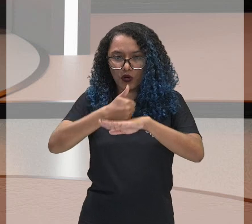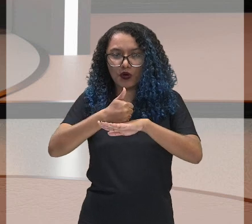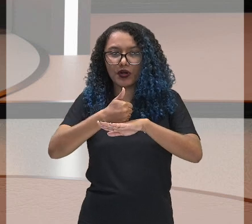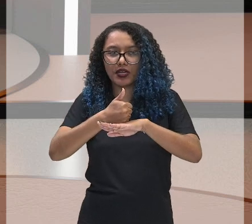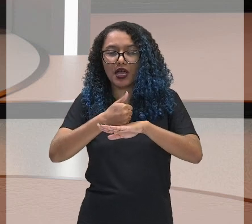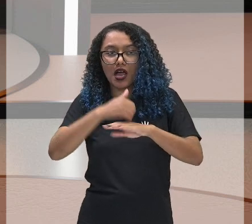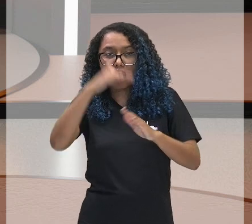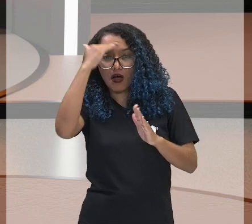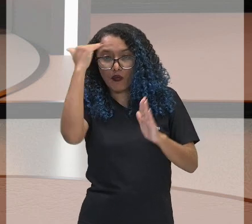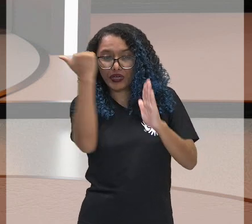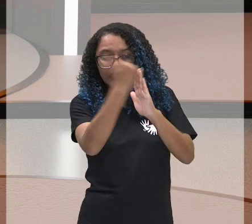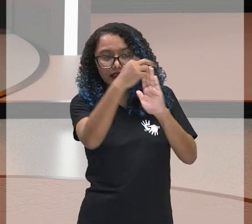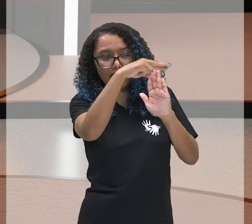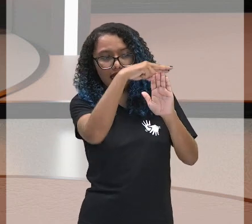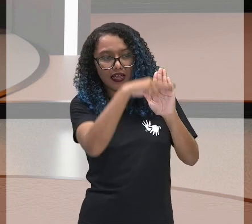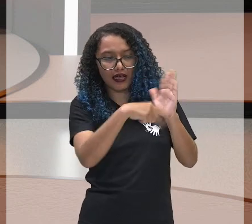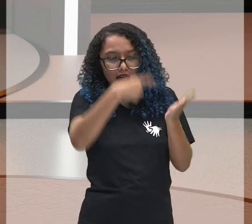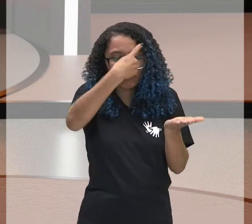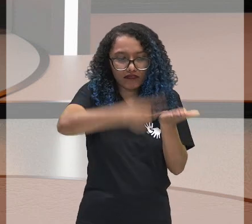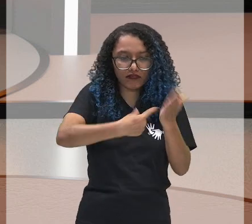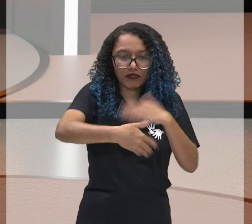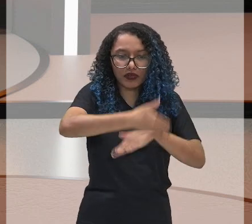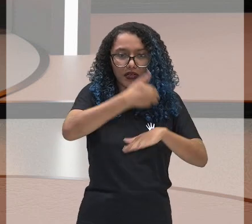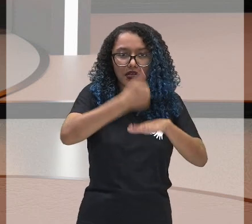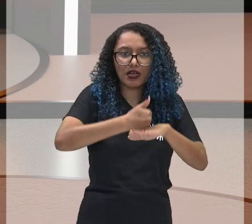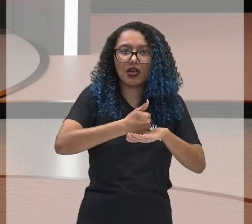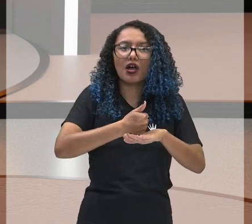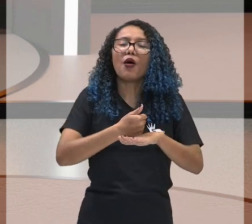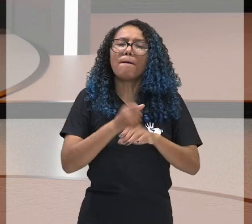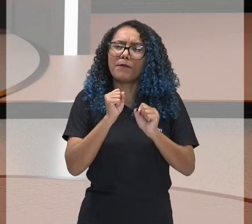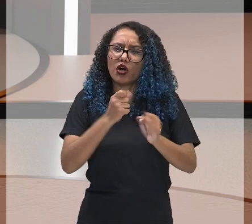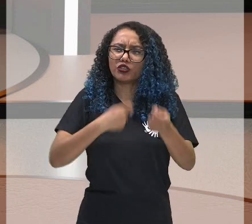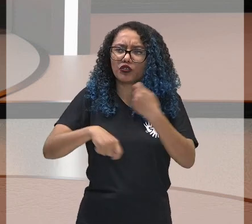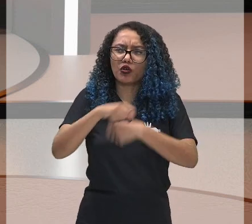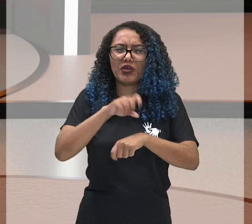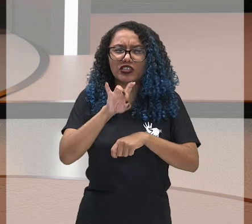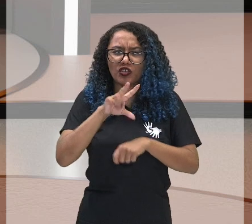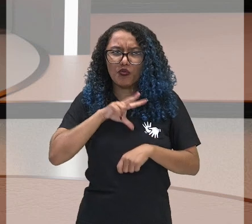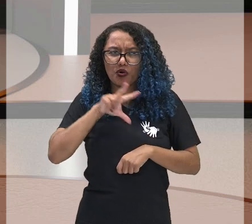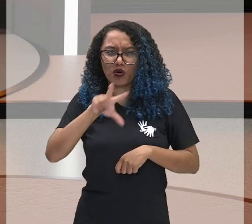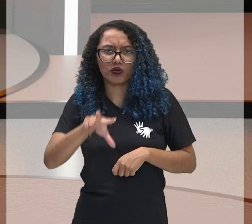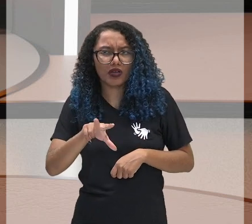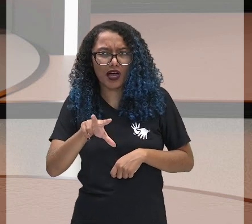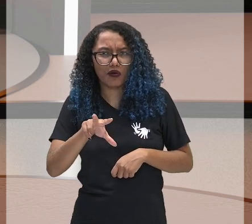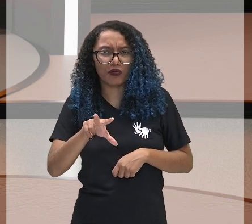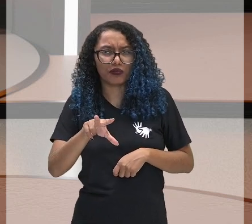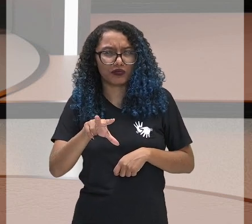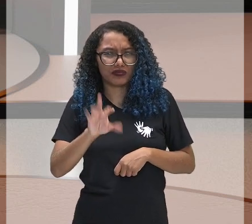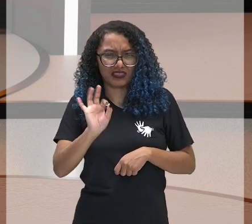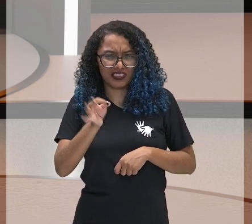pacto colonial, que dizia que só devia ter relações comerciais com Portugal. Poderia, então,